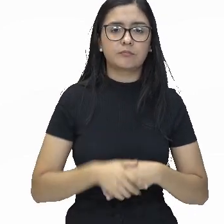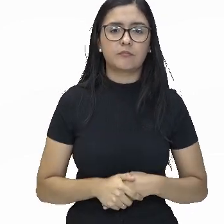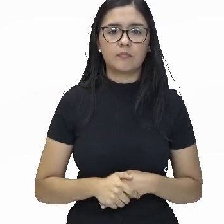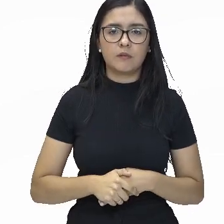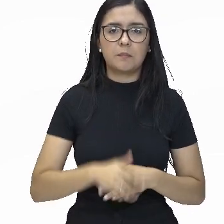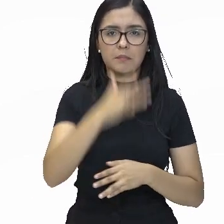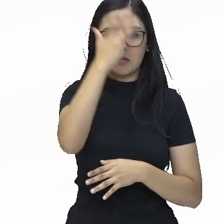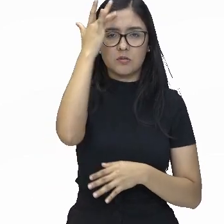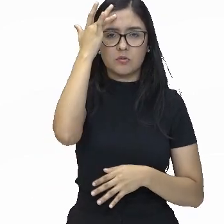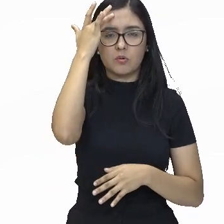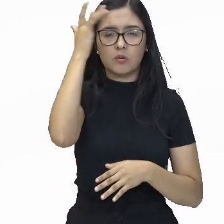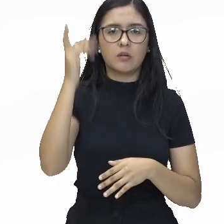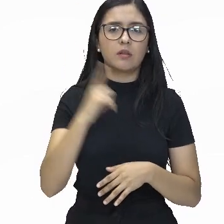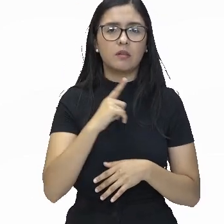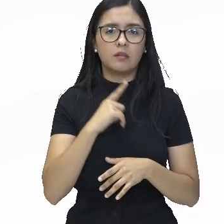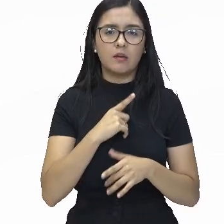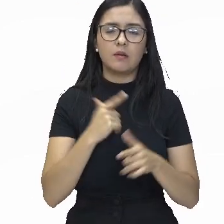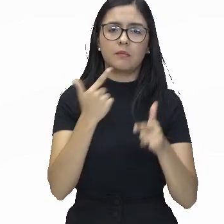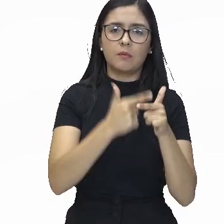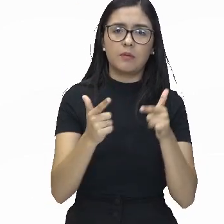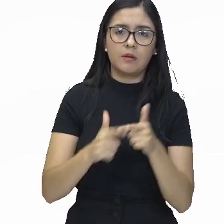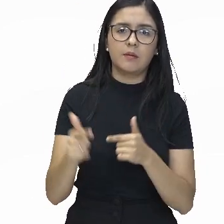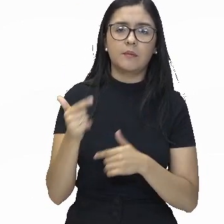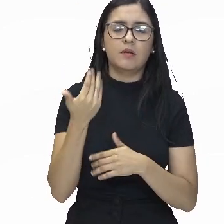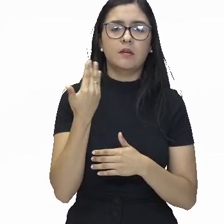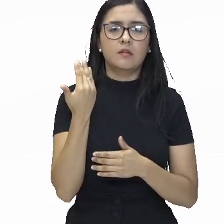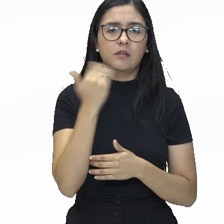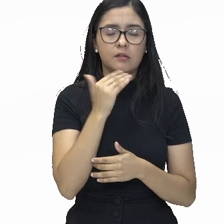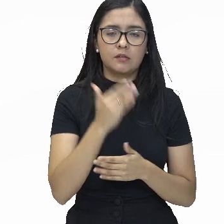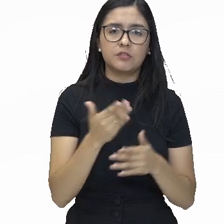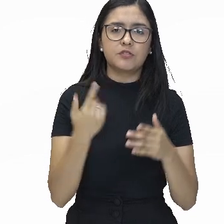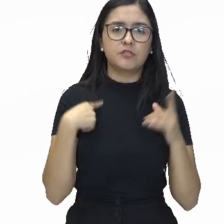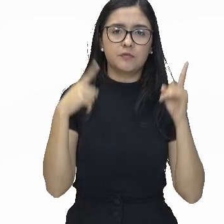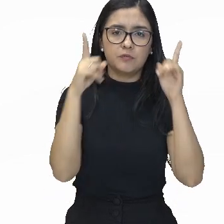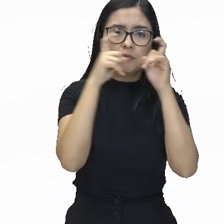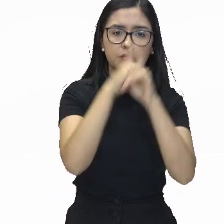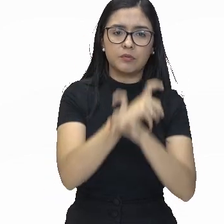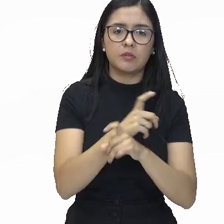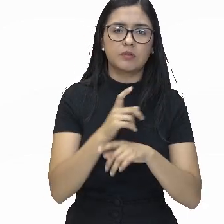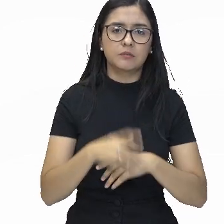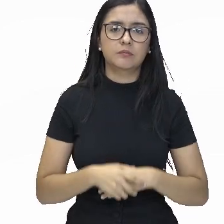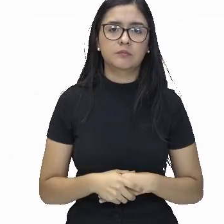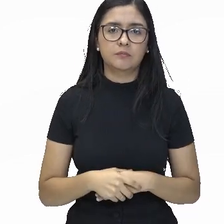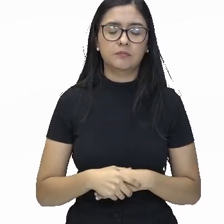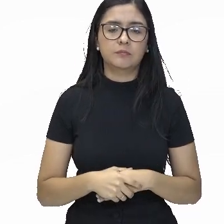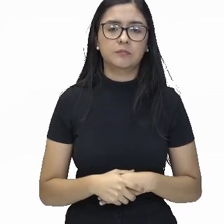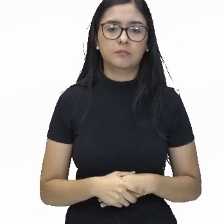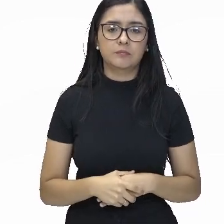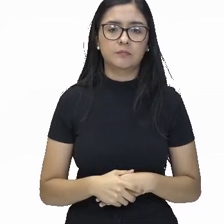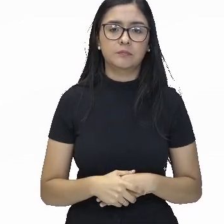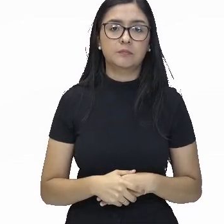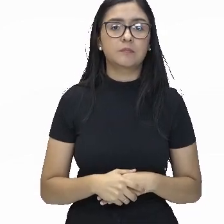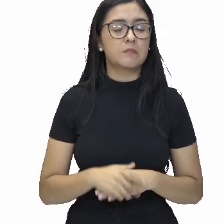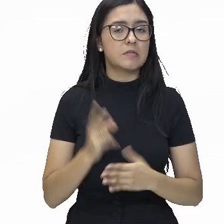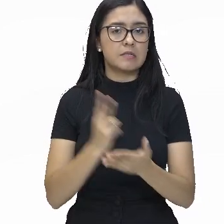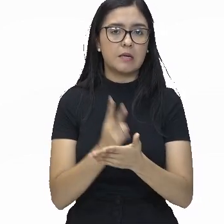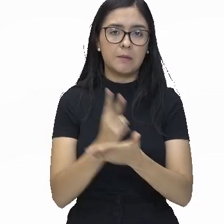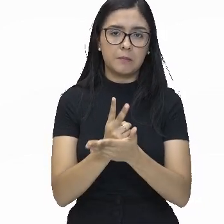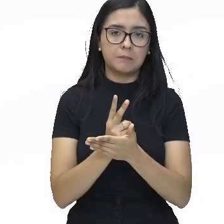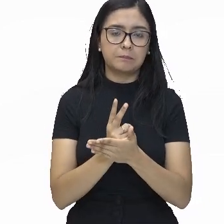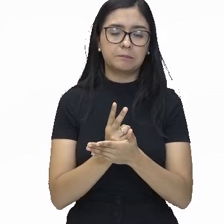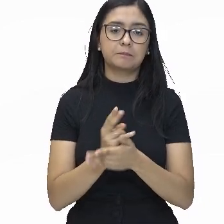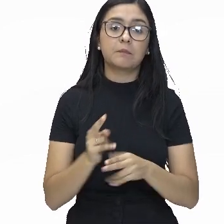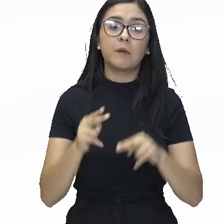são todos, né? Vem aquelas árvores lindas, não são tortas, não está incluída aí. Por isso